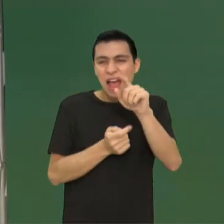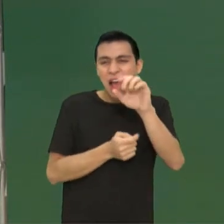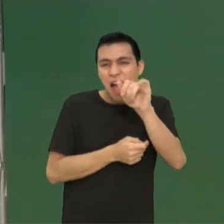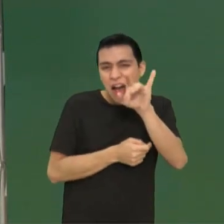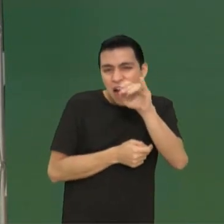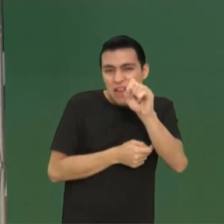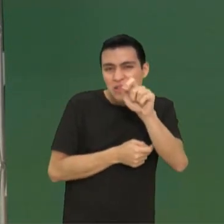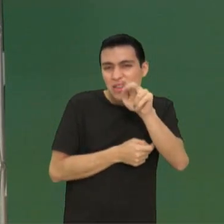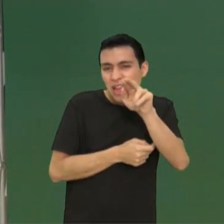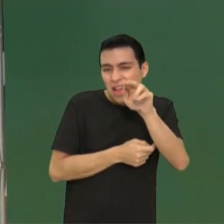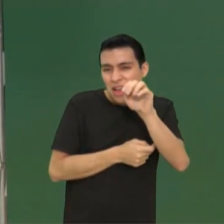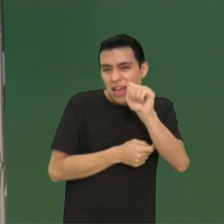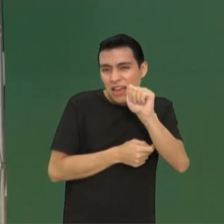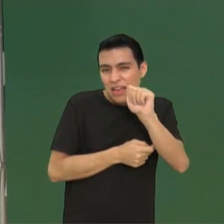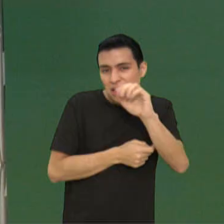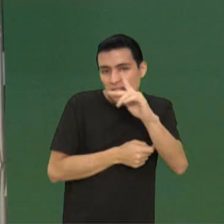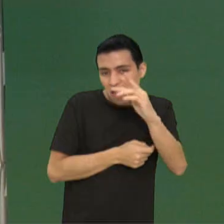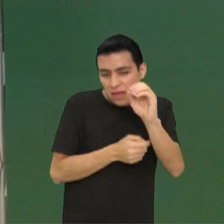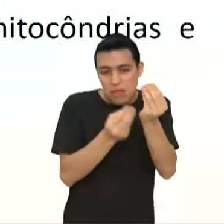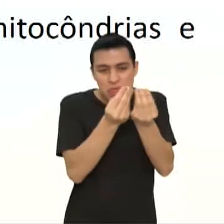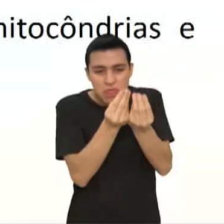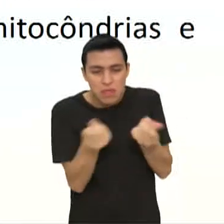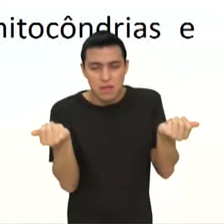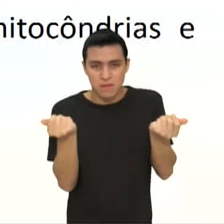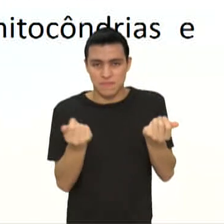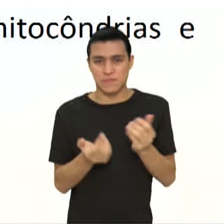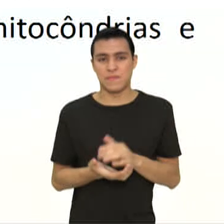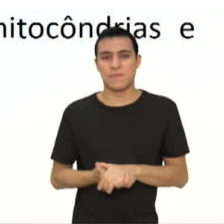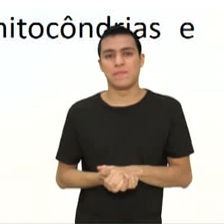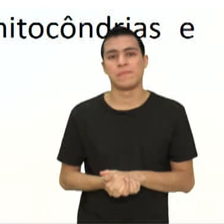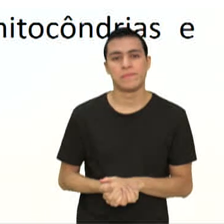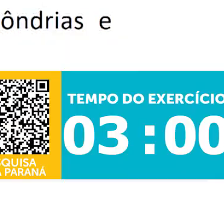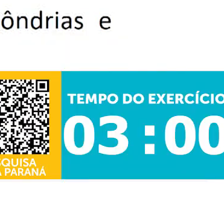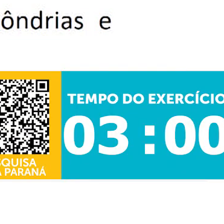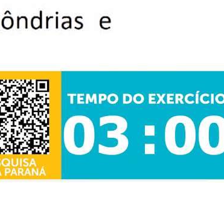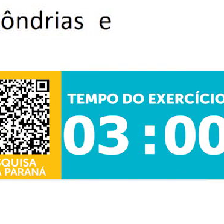graxos. Anota, responde. Já voltamos.